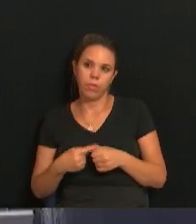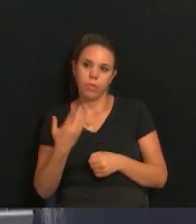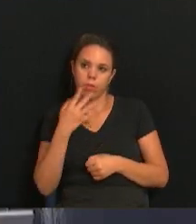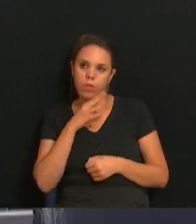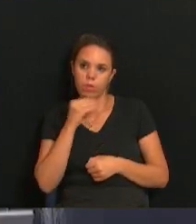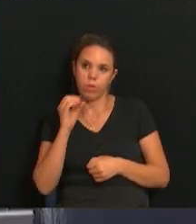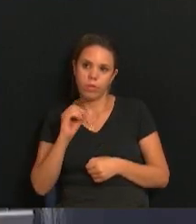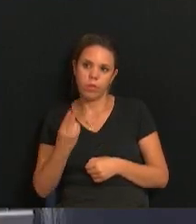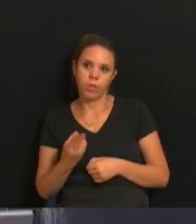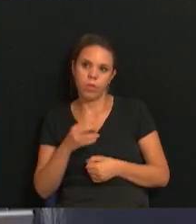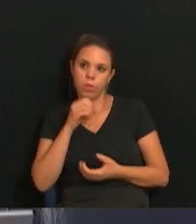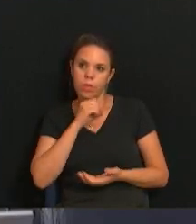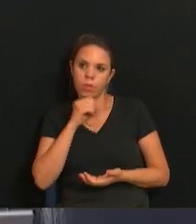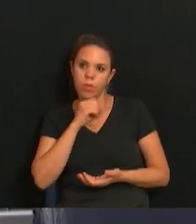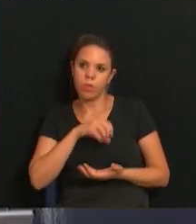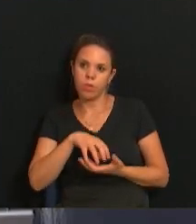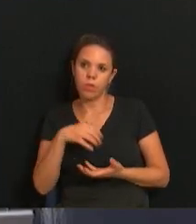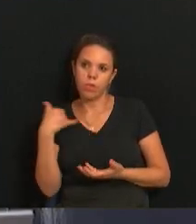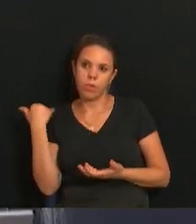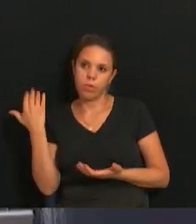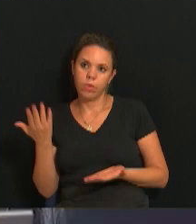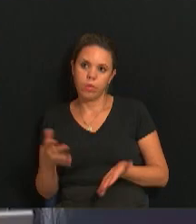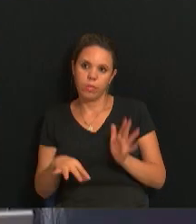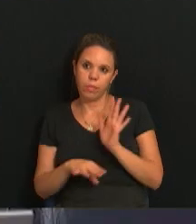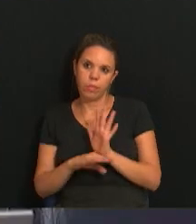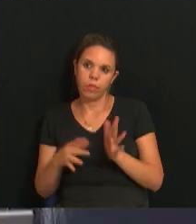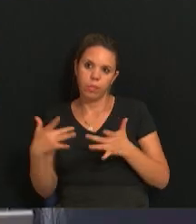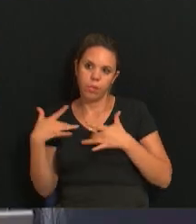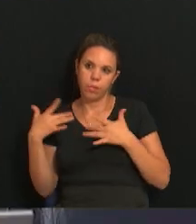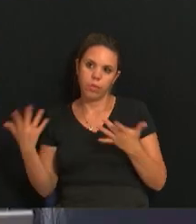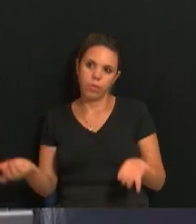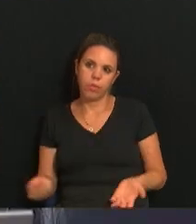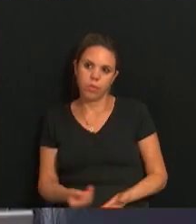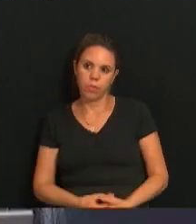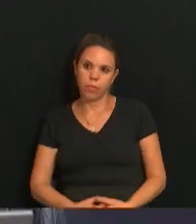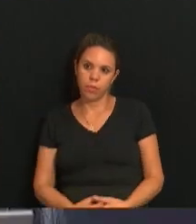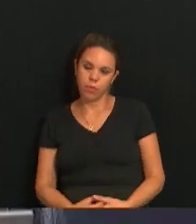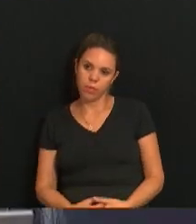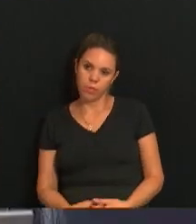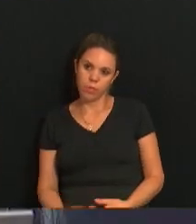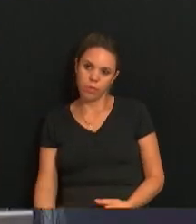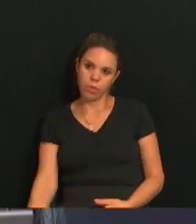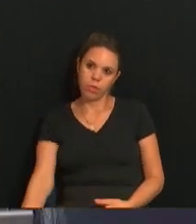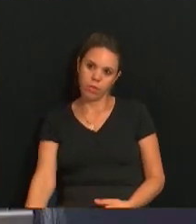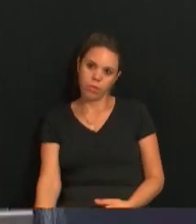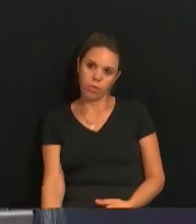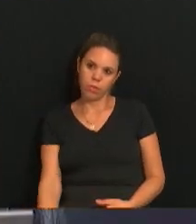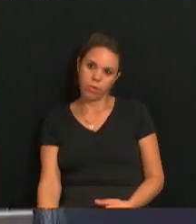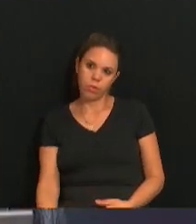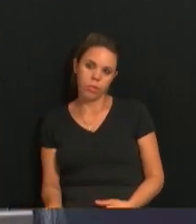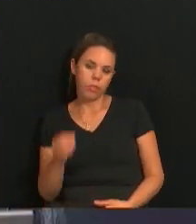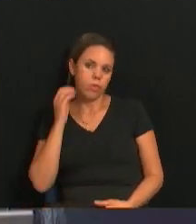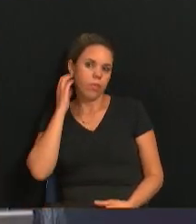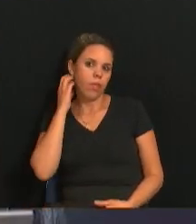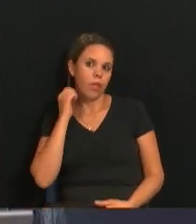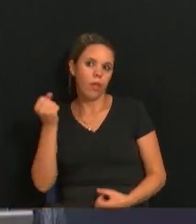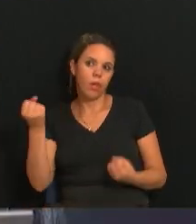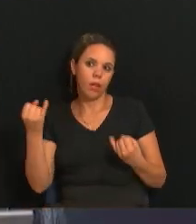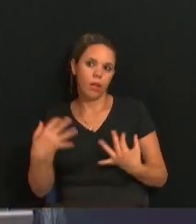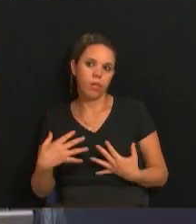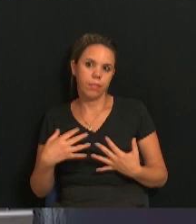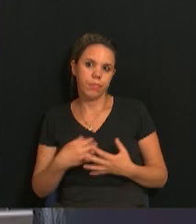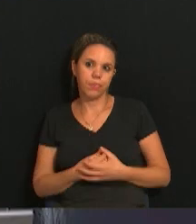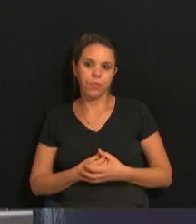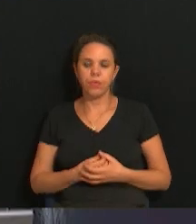Adolescente, como também para o Fundo Municipal do Idoso, né? O Aparecido vai explicar para nós nessa